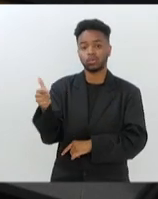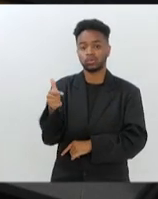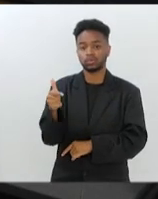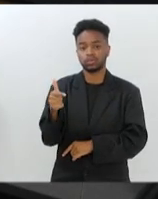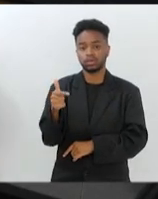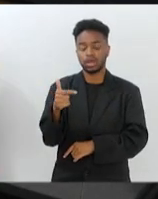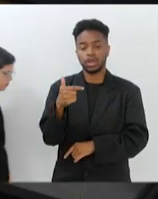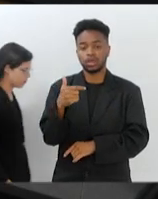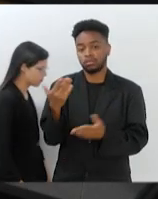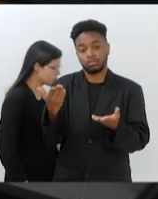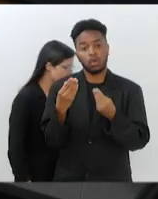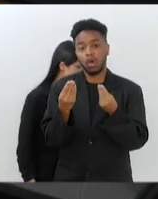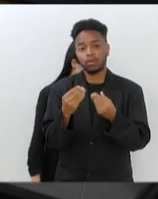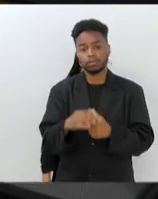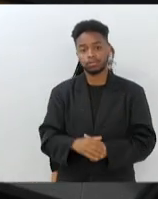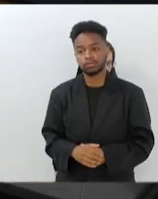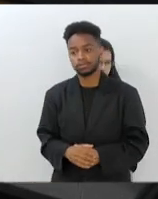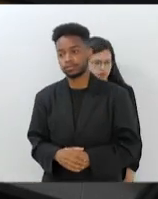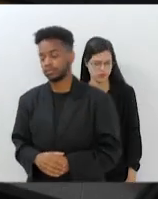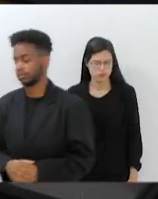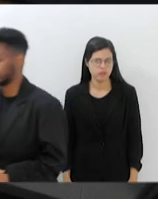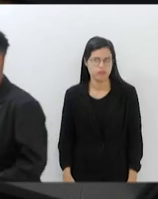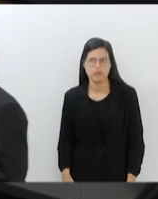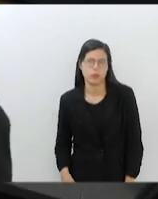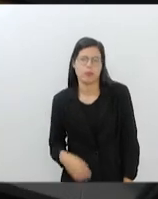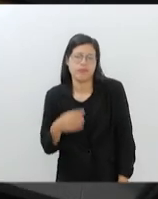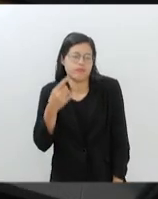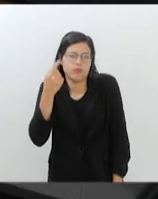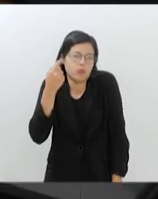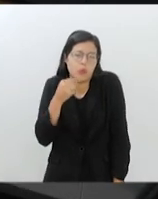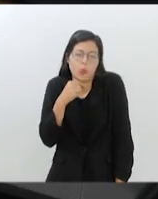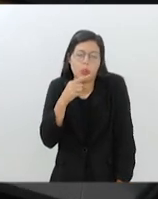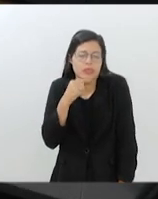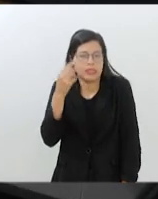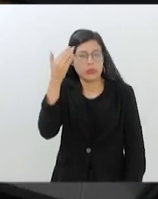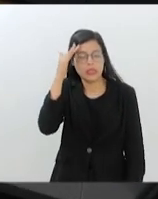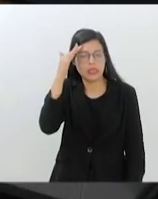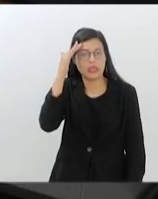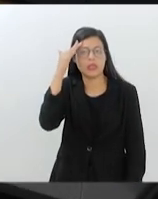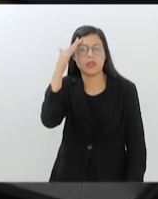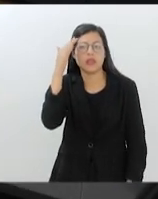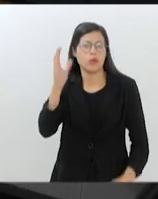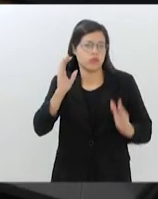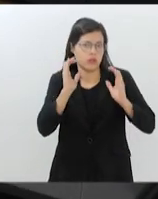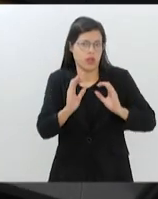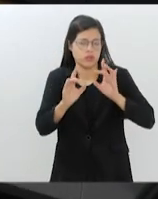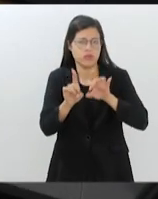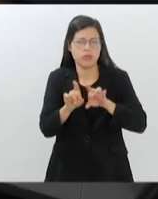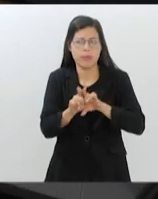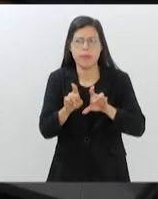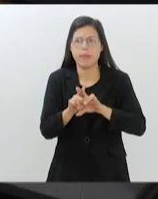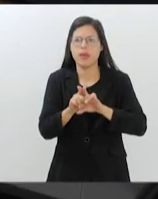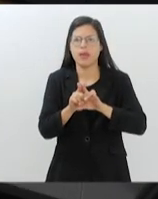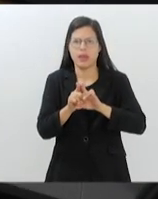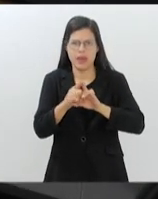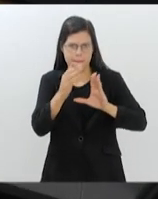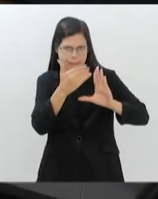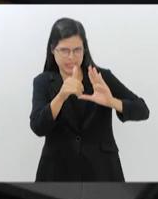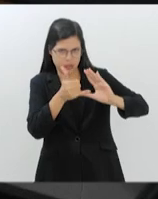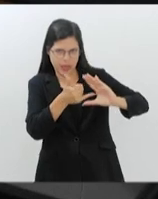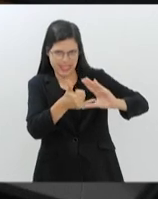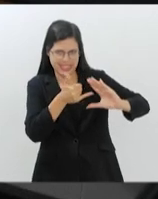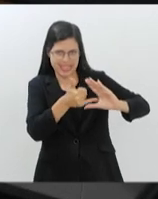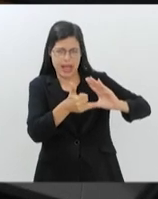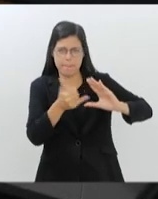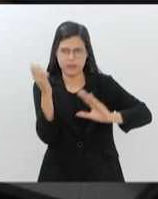aí eu sou exatamente eu não entendo o cidadão daqu do Rio de Janeiro quer entender também não Deputado posso é uma mensagenzinha de WhatsApp que o senhor manda 2 horas da manhã